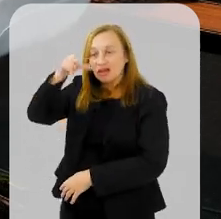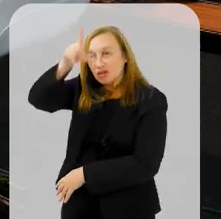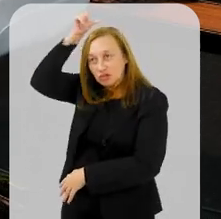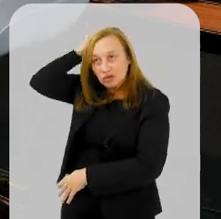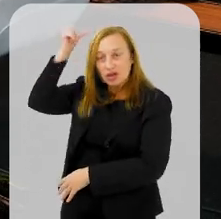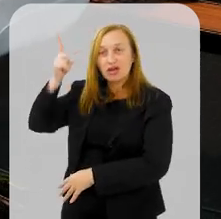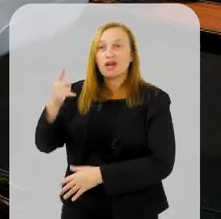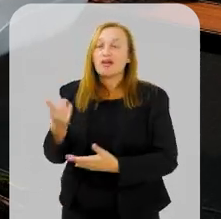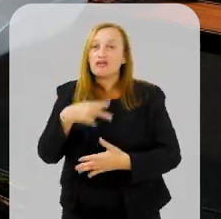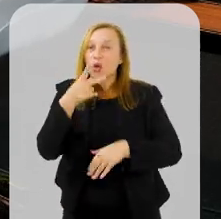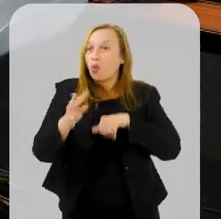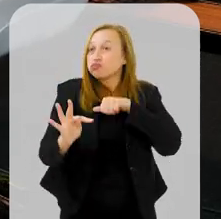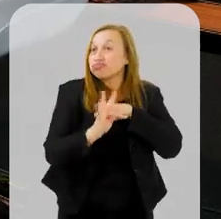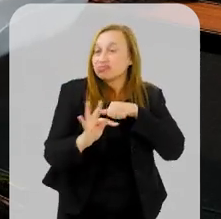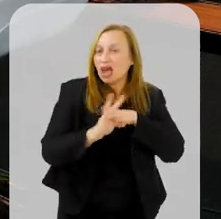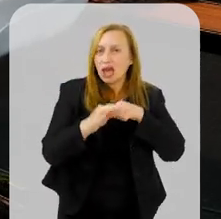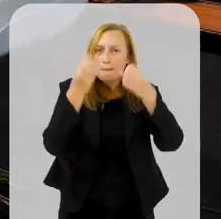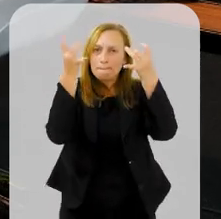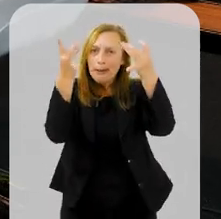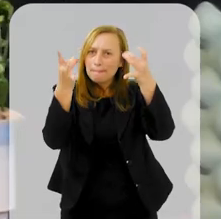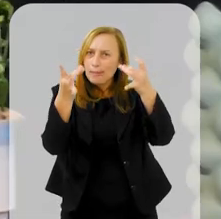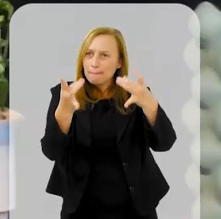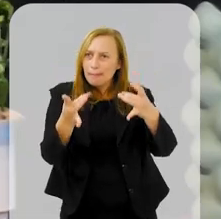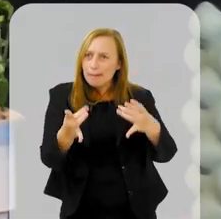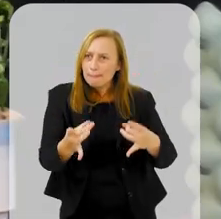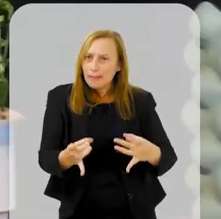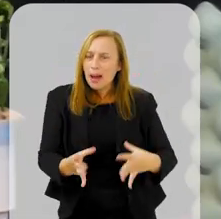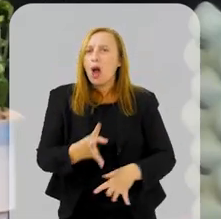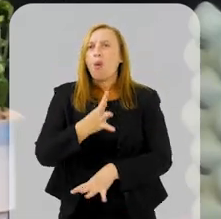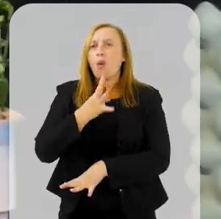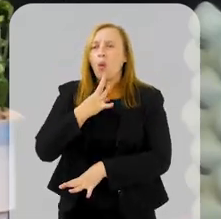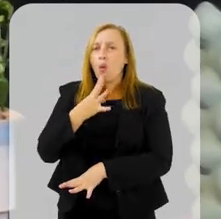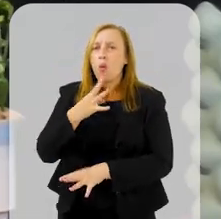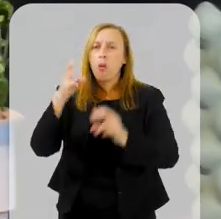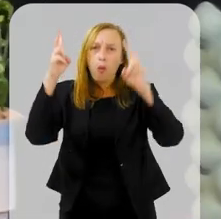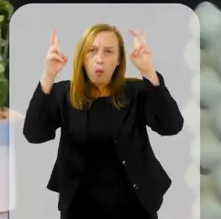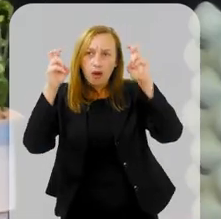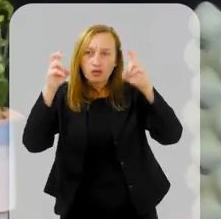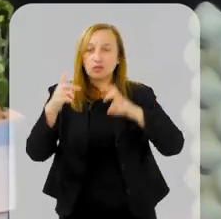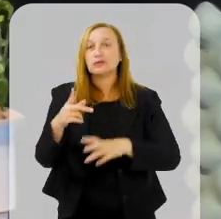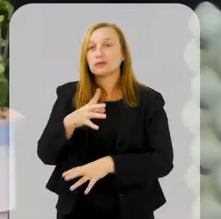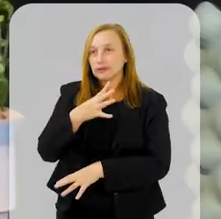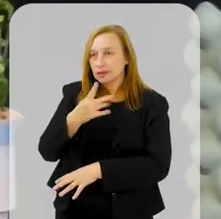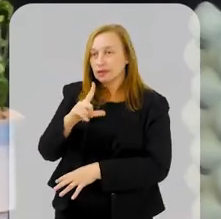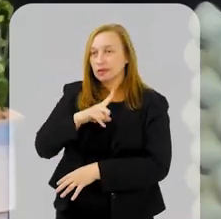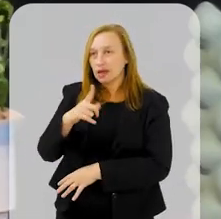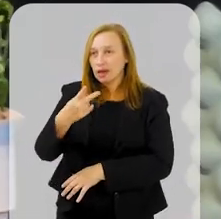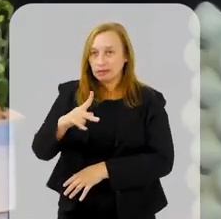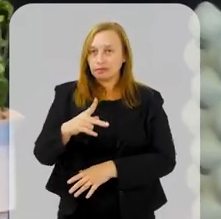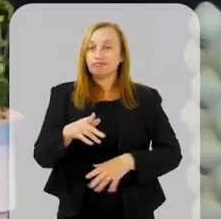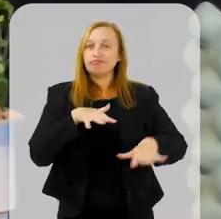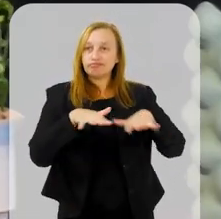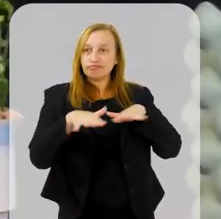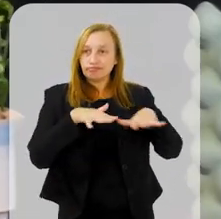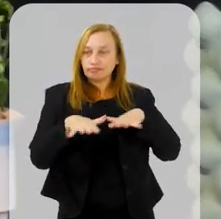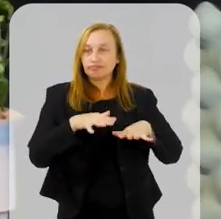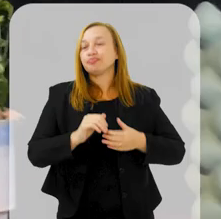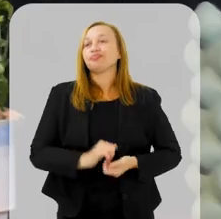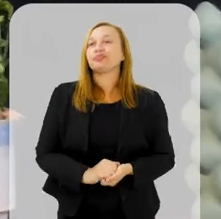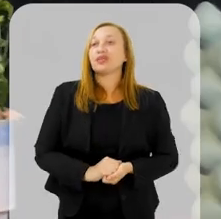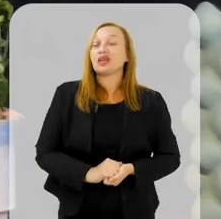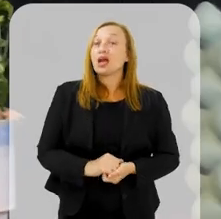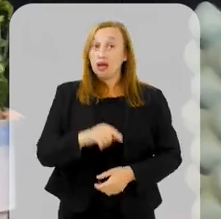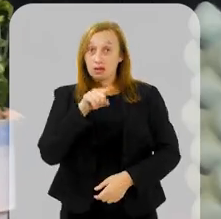falou de uma forma bem técnica, bem explicativa, conhecedor da matéria que ele tem, a